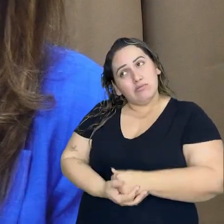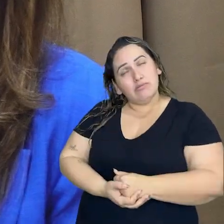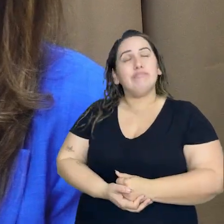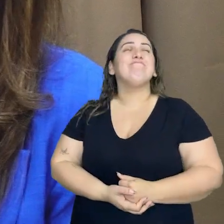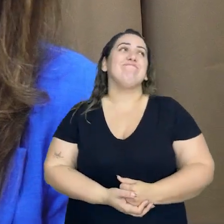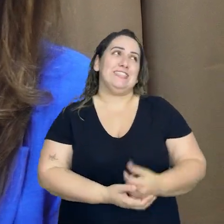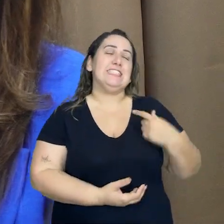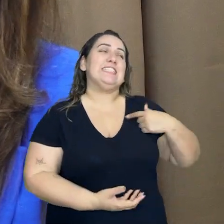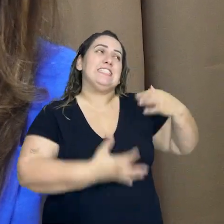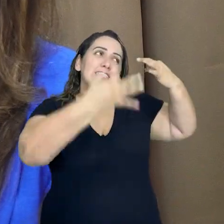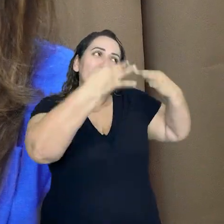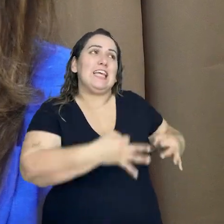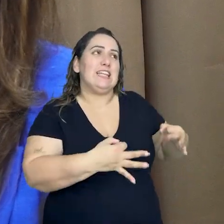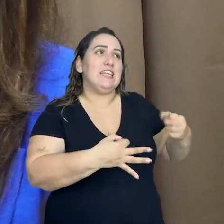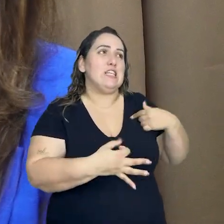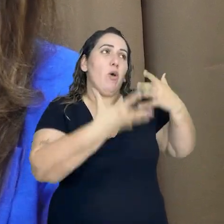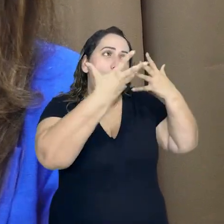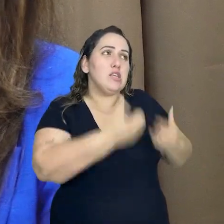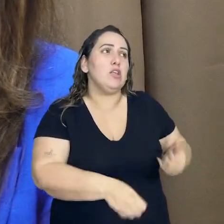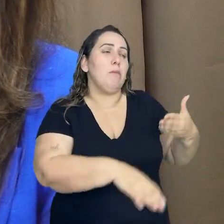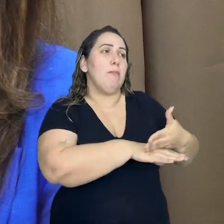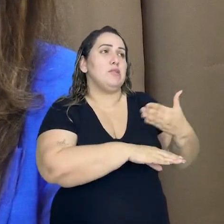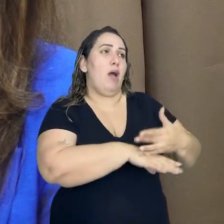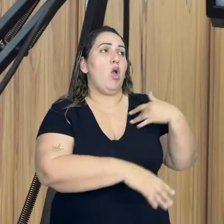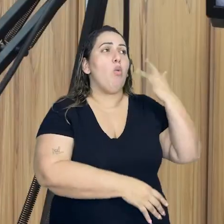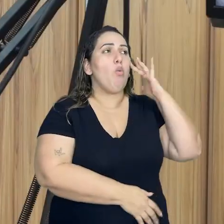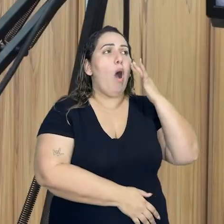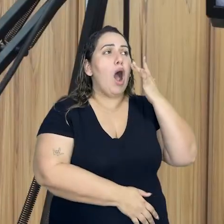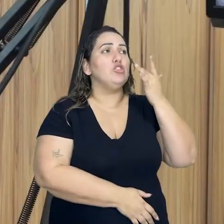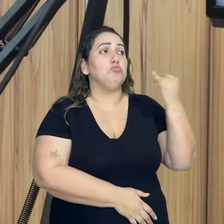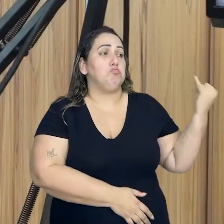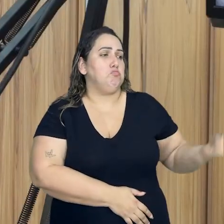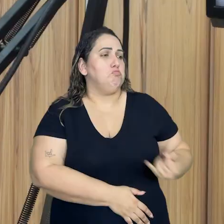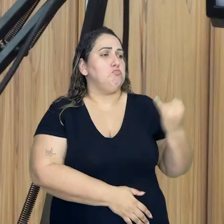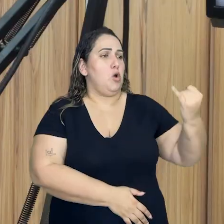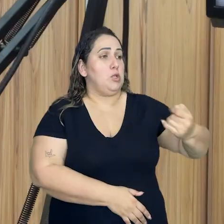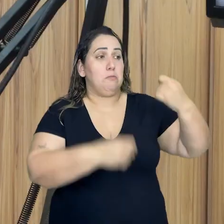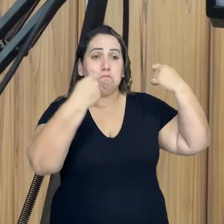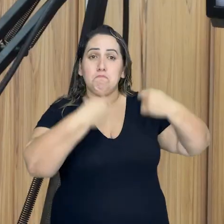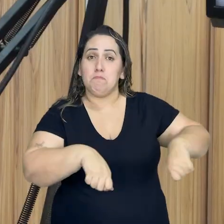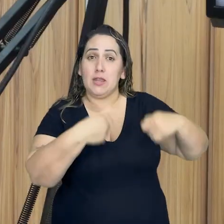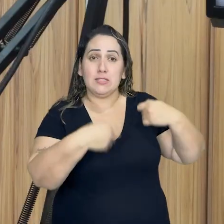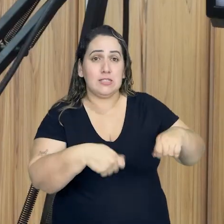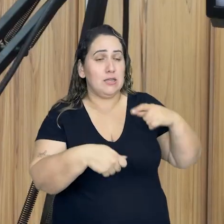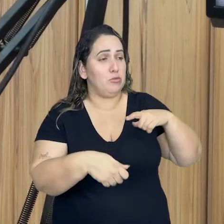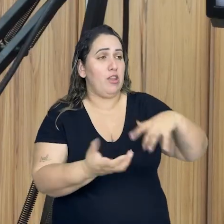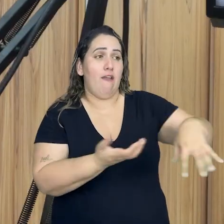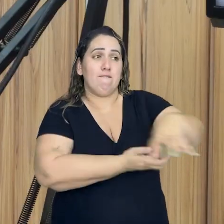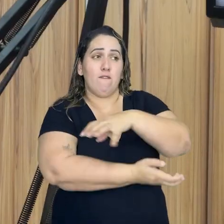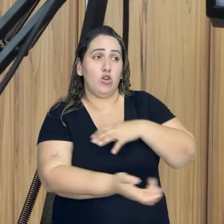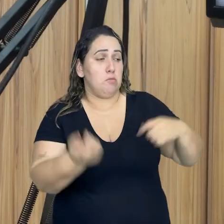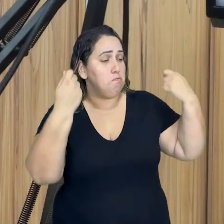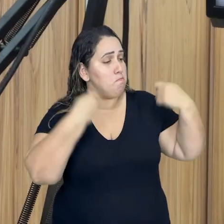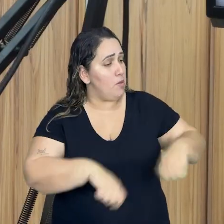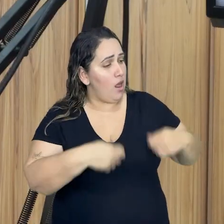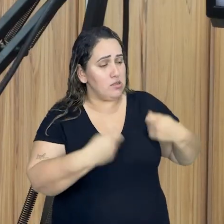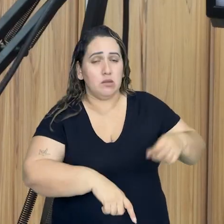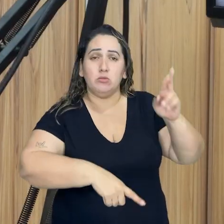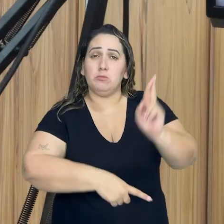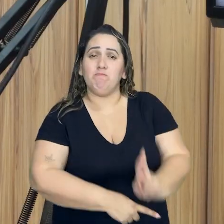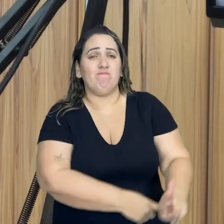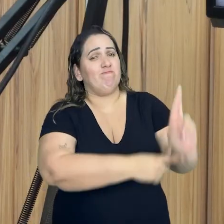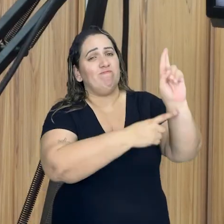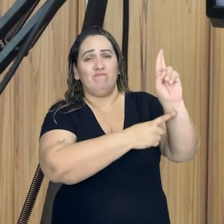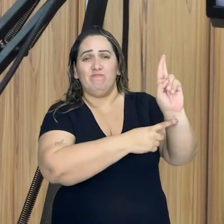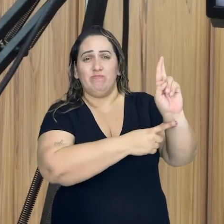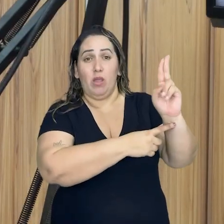Sara, você topa fazer parte dessa revolução? Com certeza. Estamos Vamos todas nos juntas unir, né? nessa revolução. Márcia porque